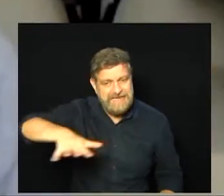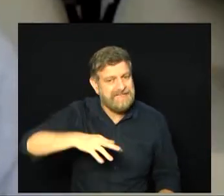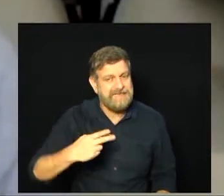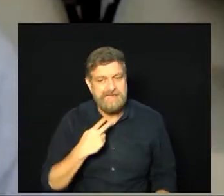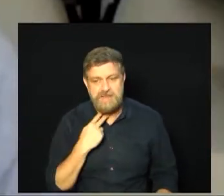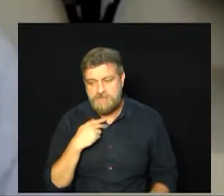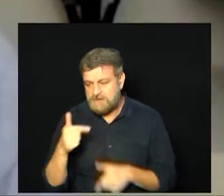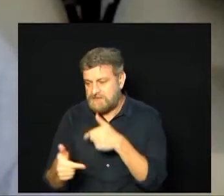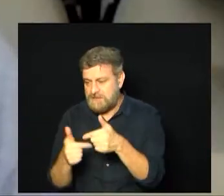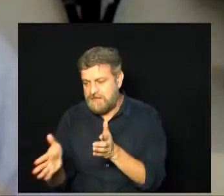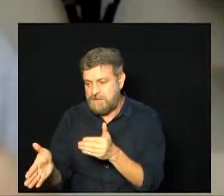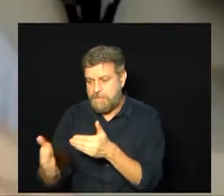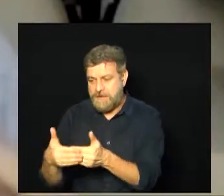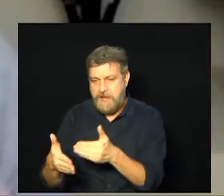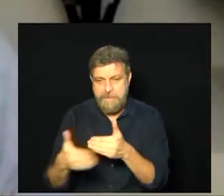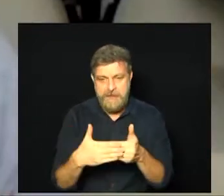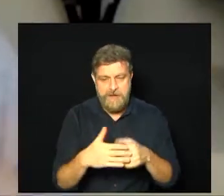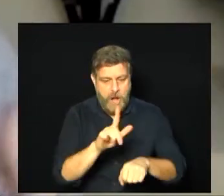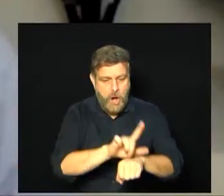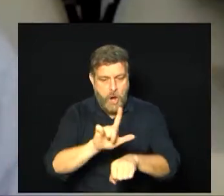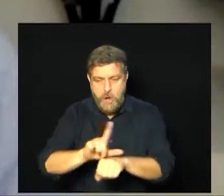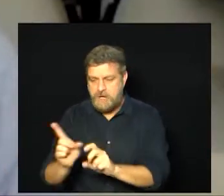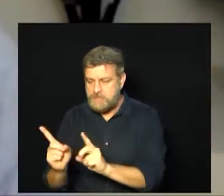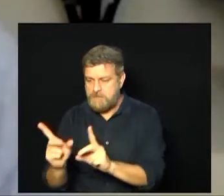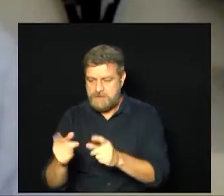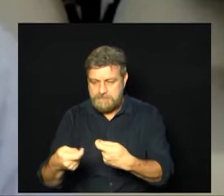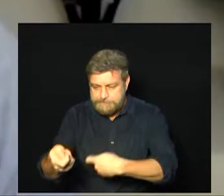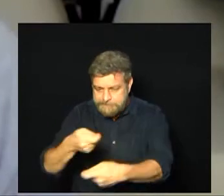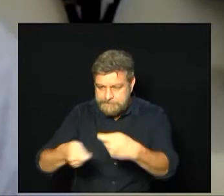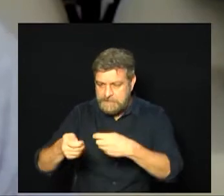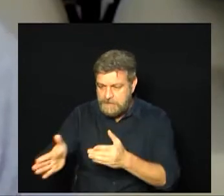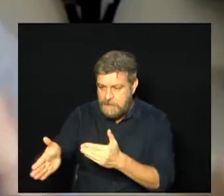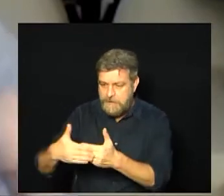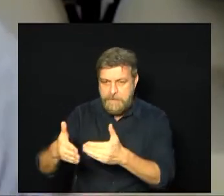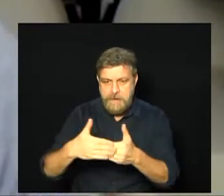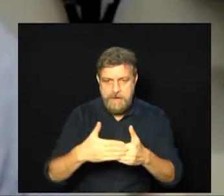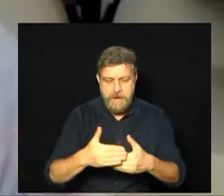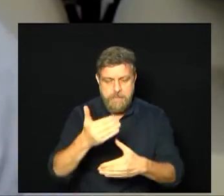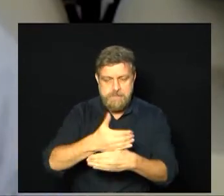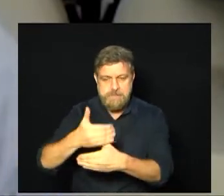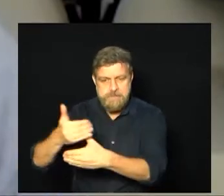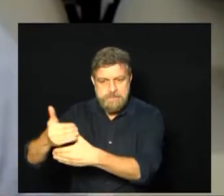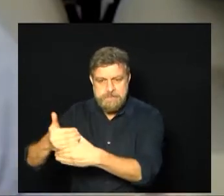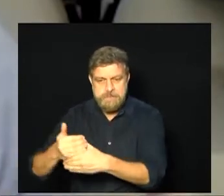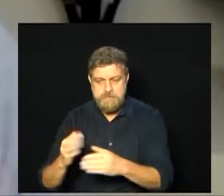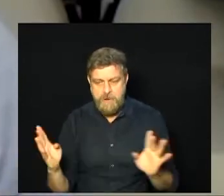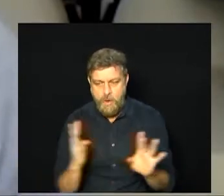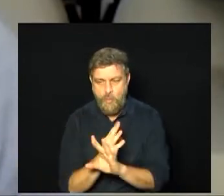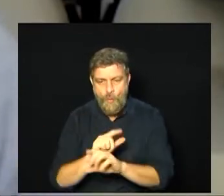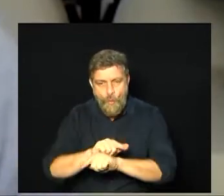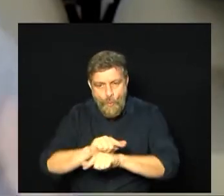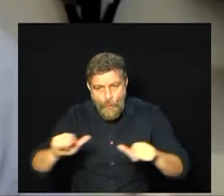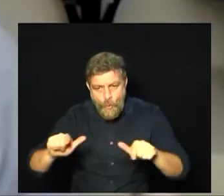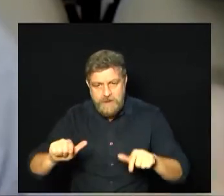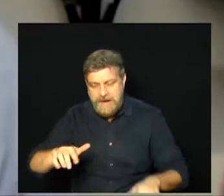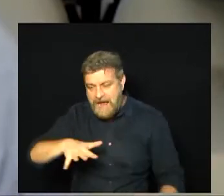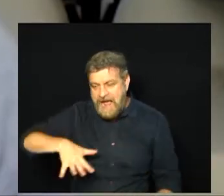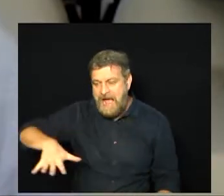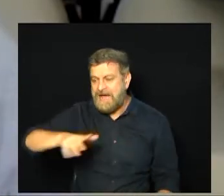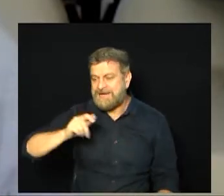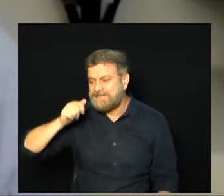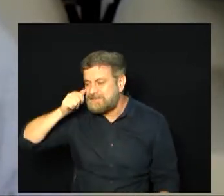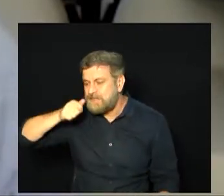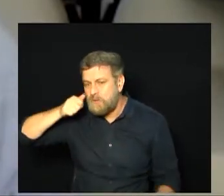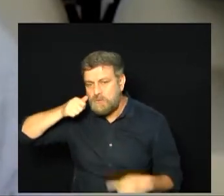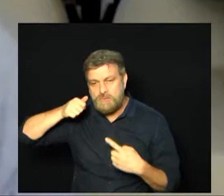praticamente, de comércio, de serviços do Brasil, o setor da odontologia, por motivos de contágio